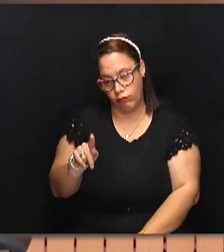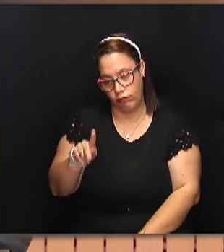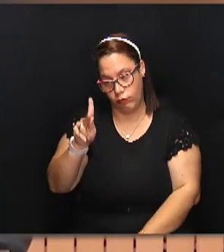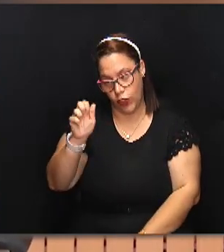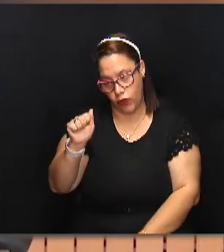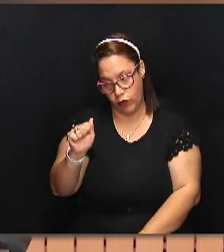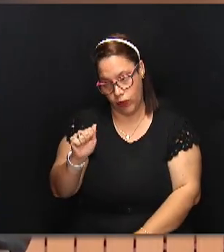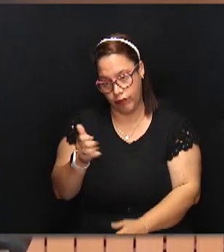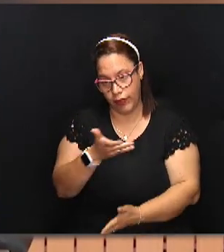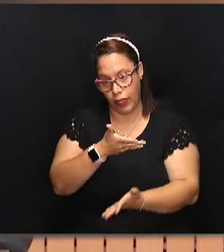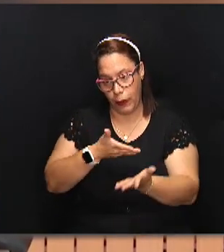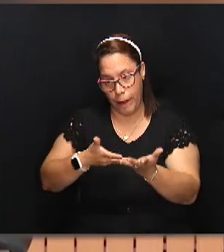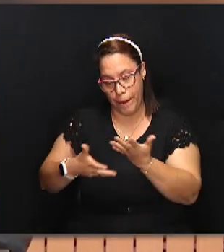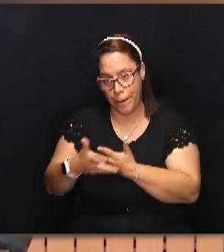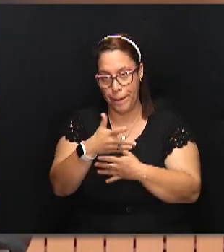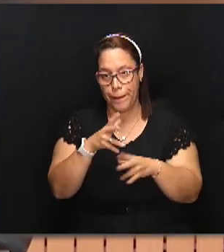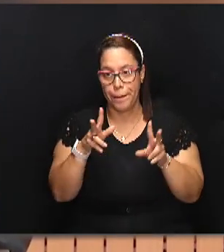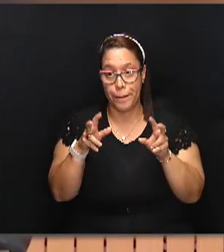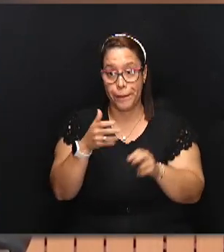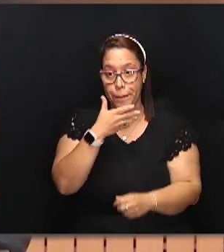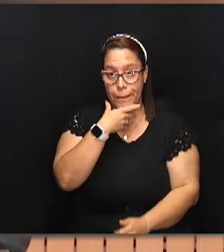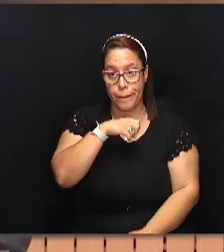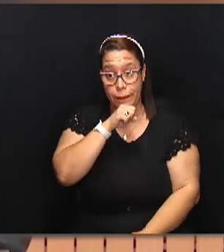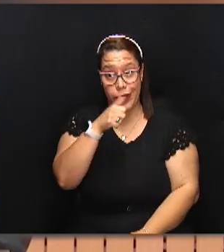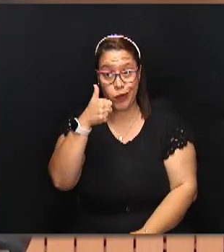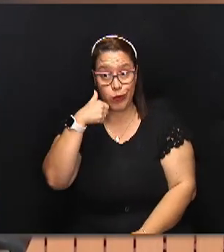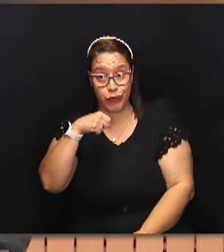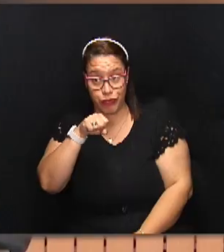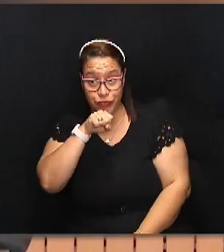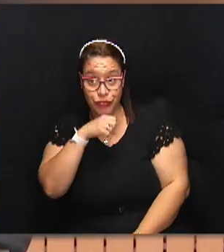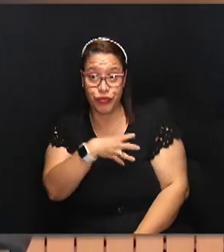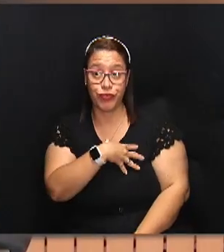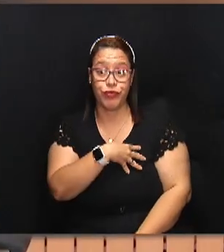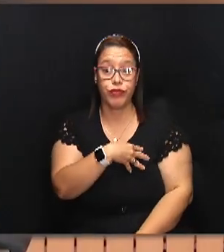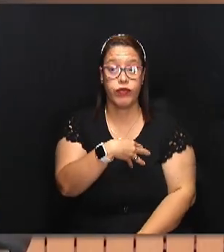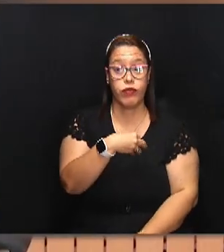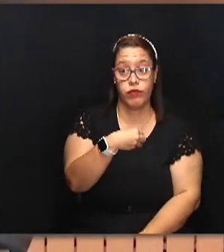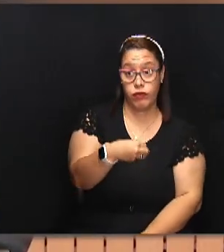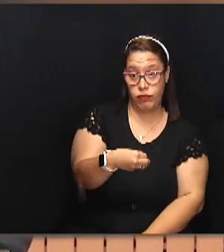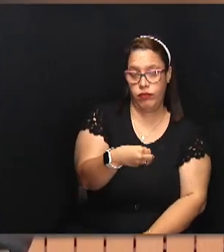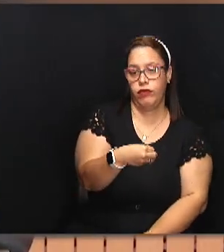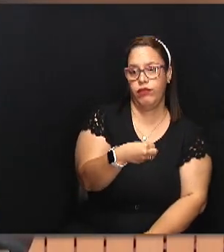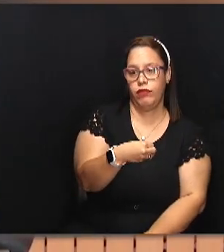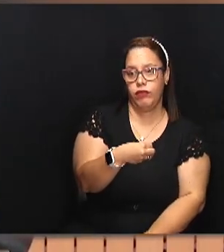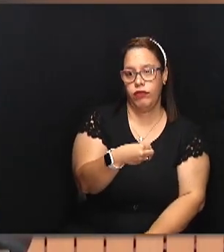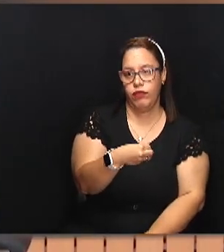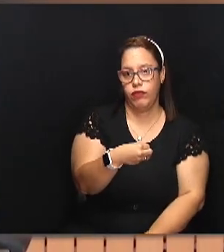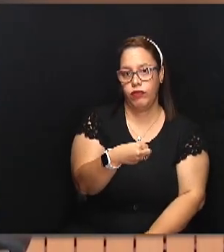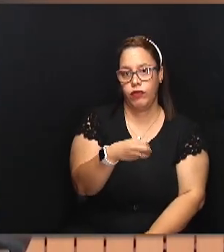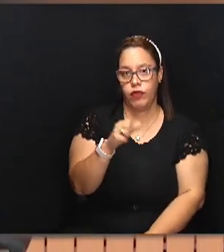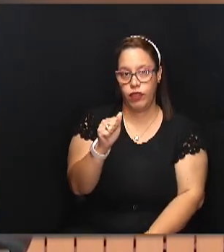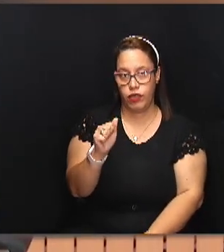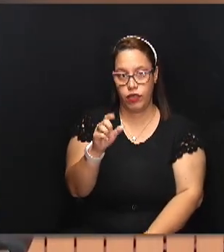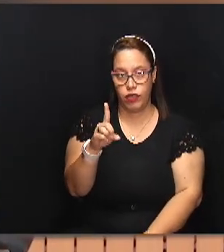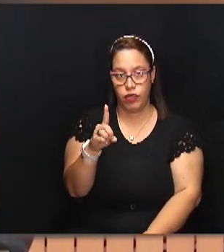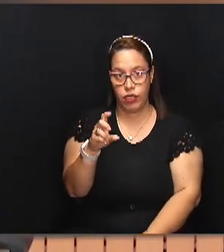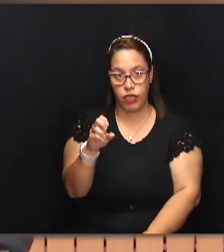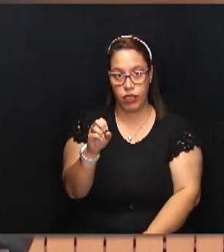que envolve, né, os pais, seus filhos, e a